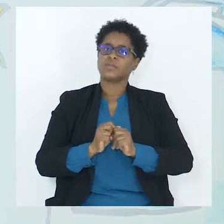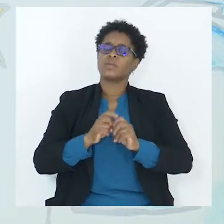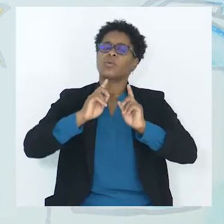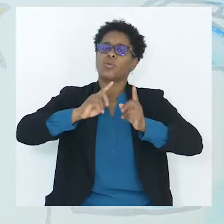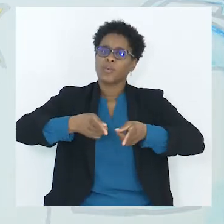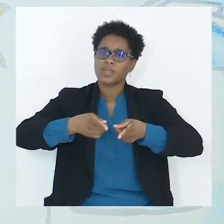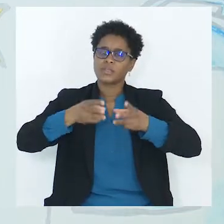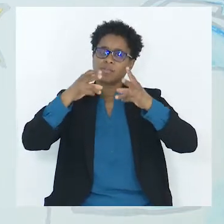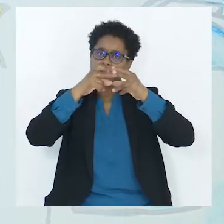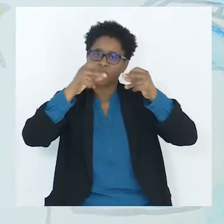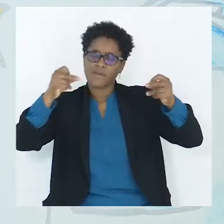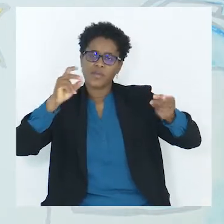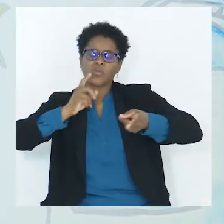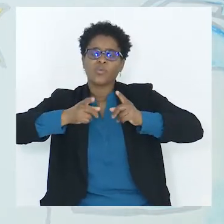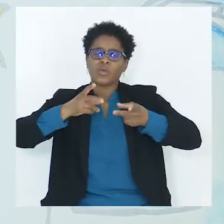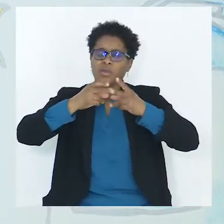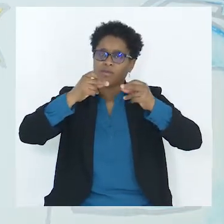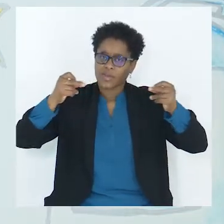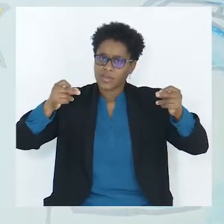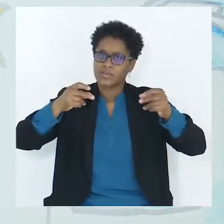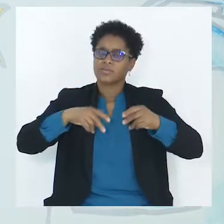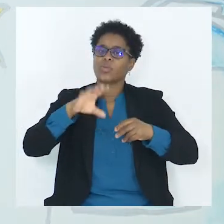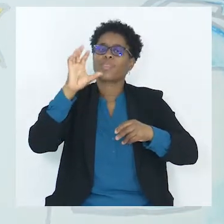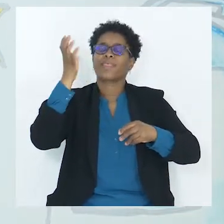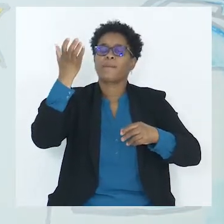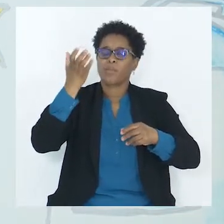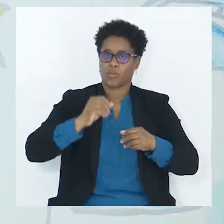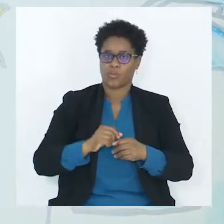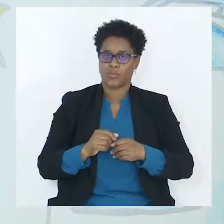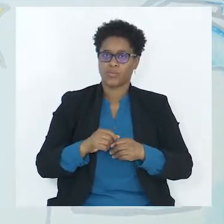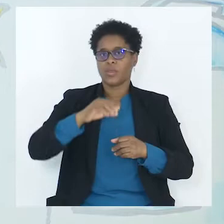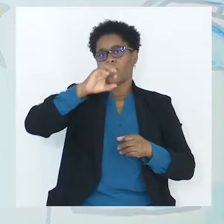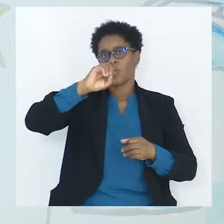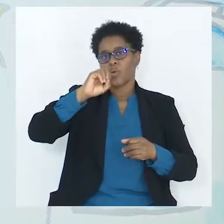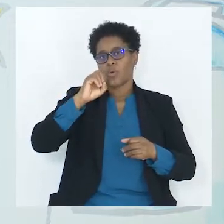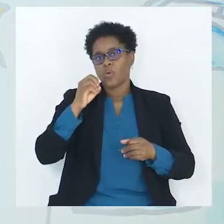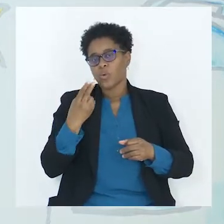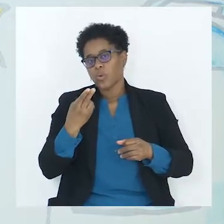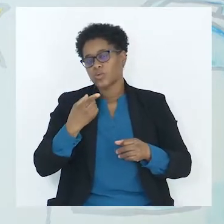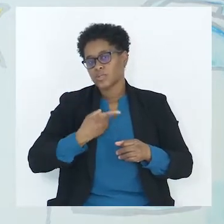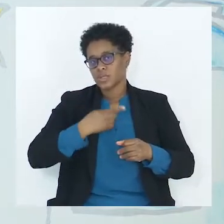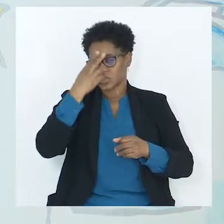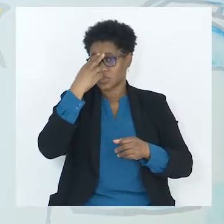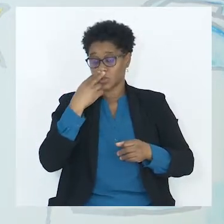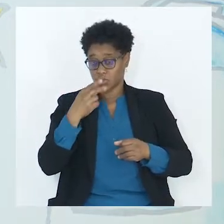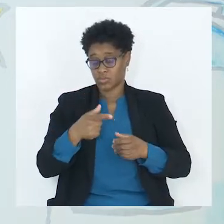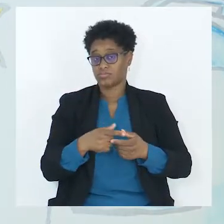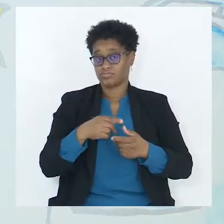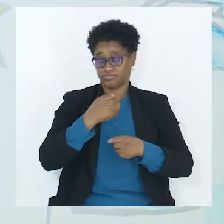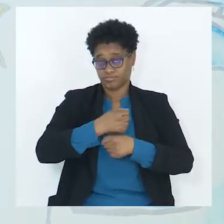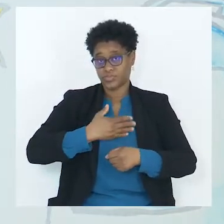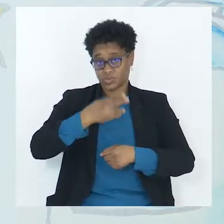que parte pela definição do tema, ou seja, o